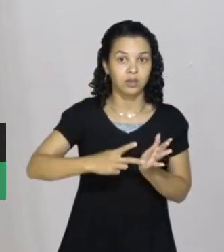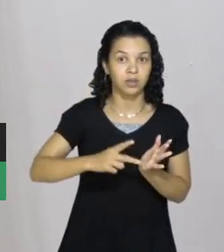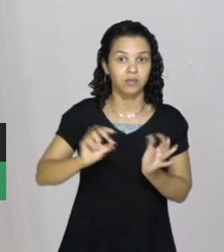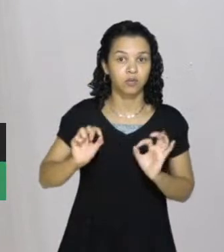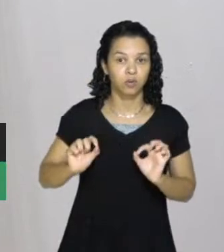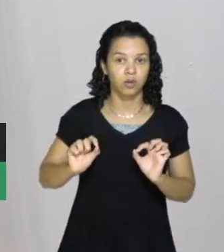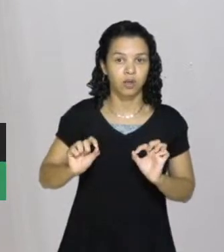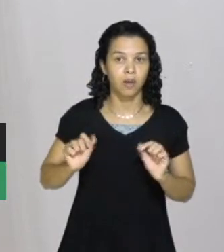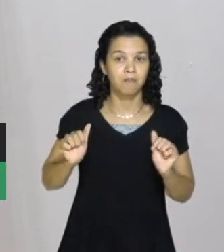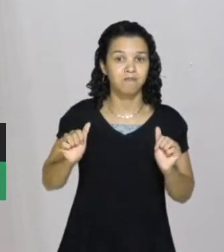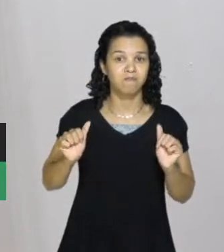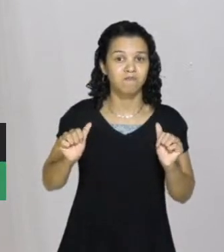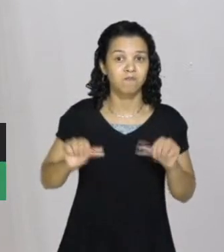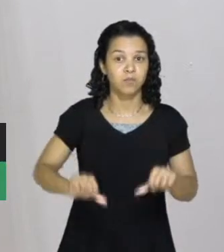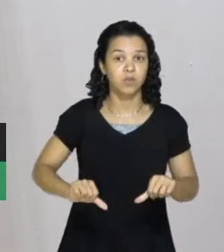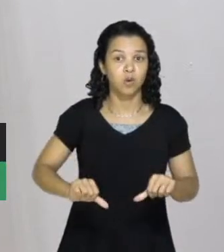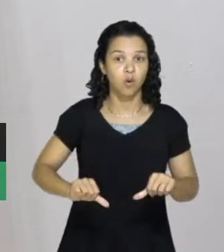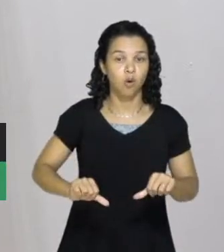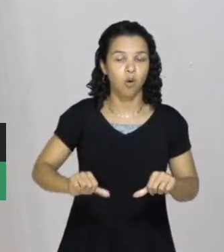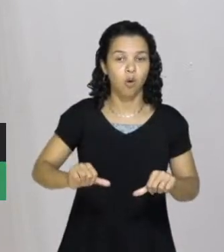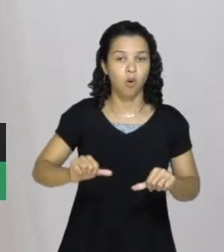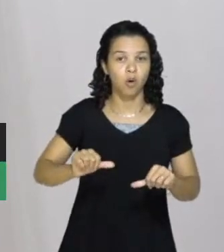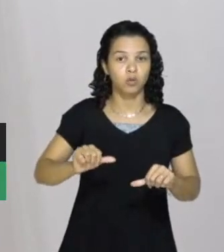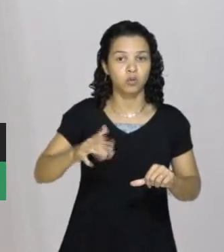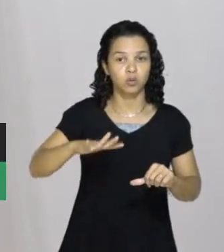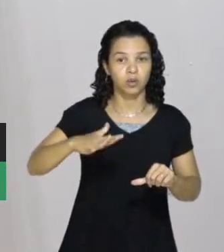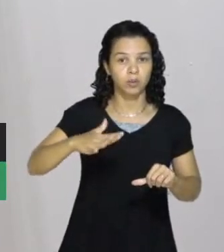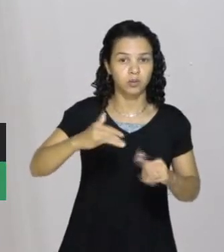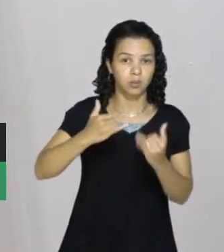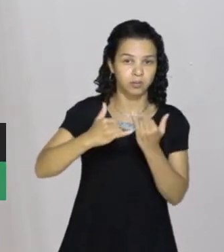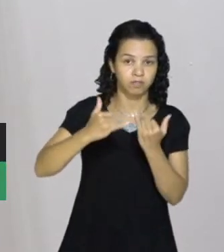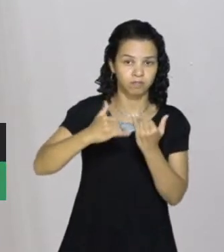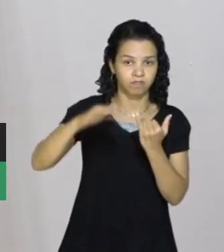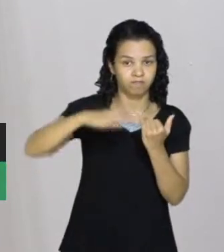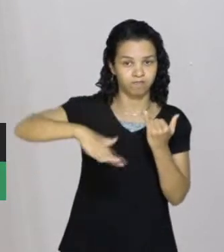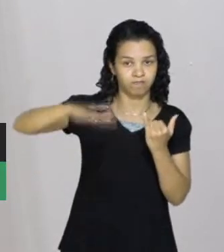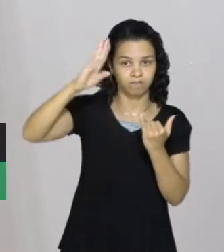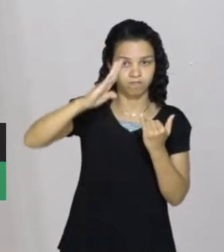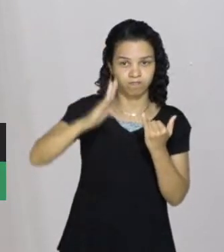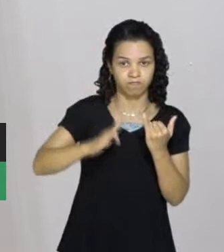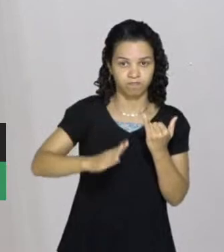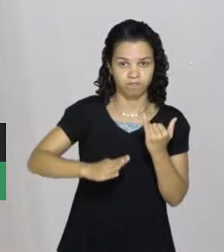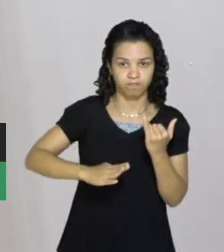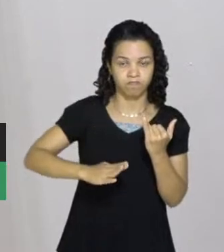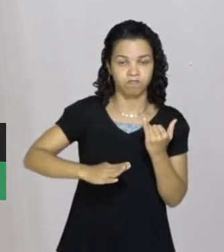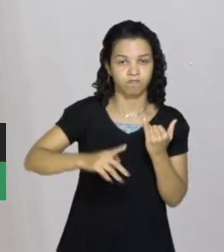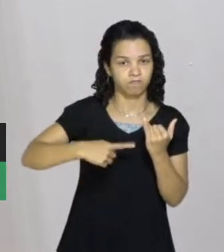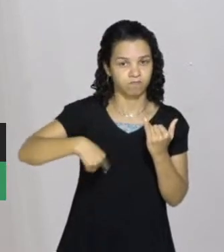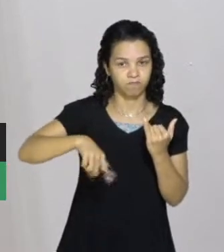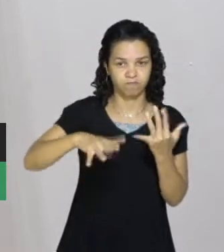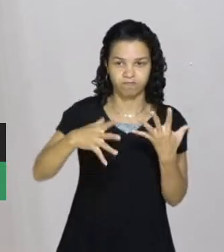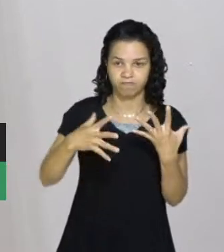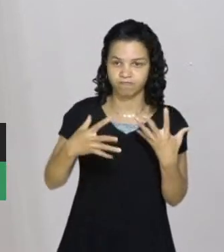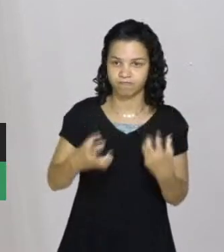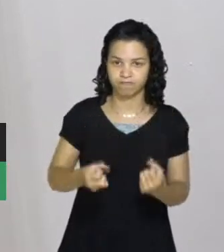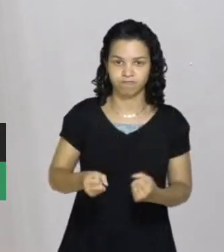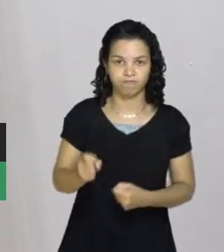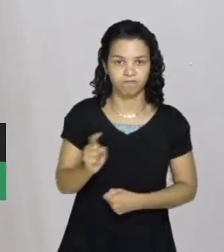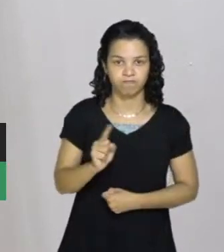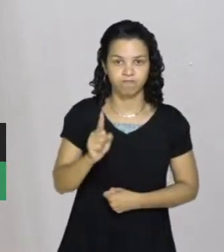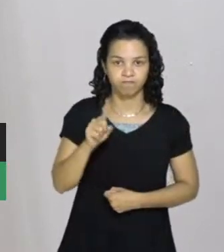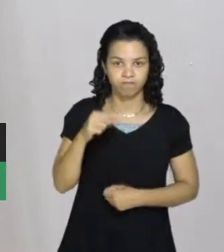pior situação do que a média nacional. Esta realidade é inaceitável, é